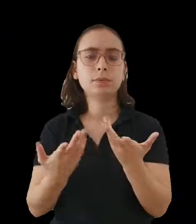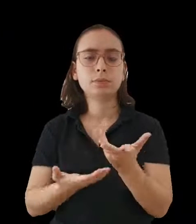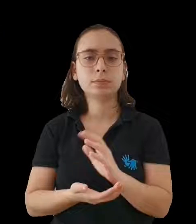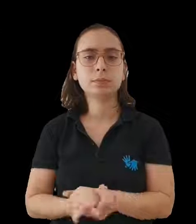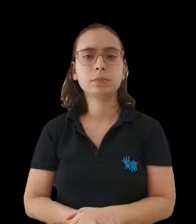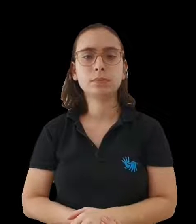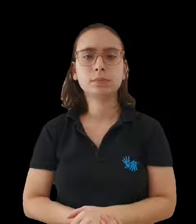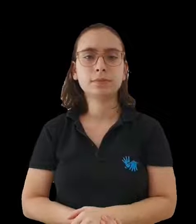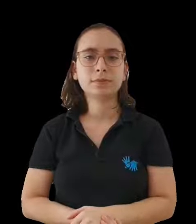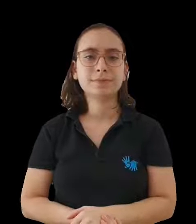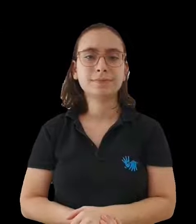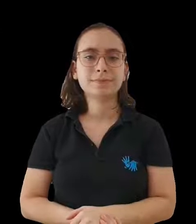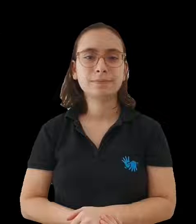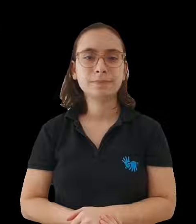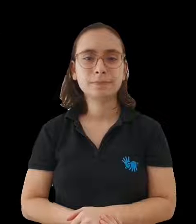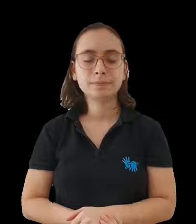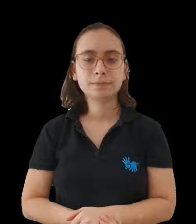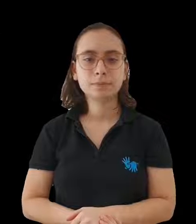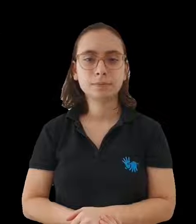Alô!